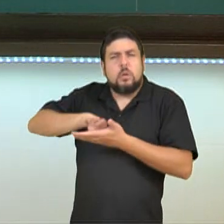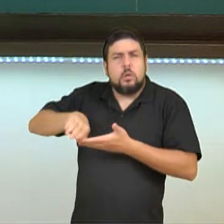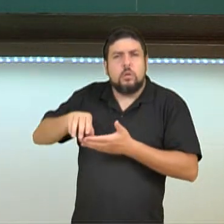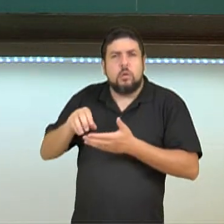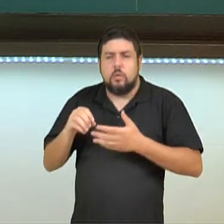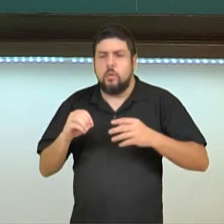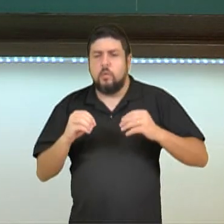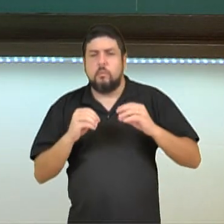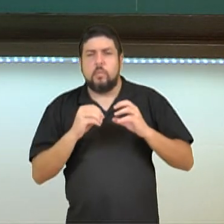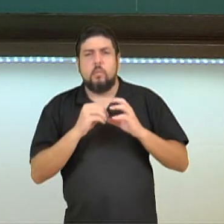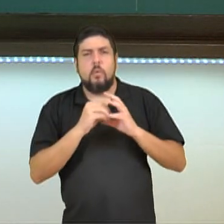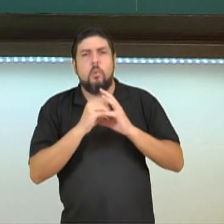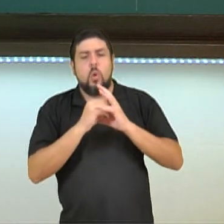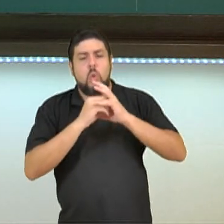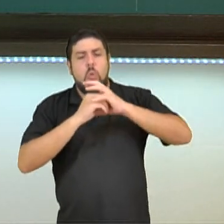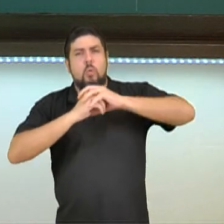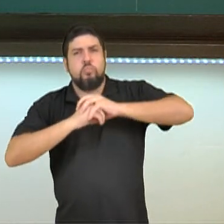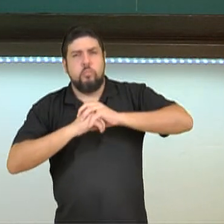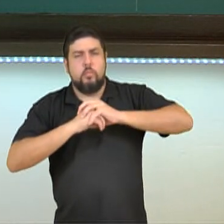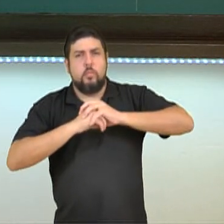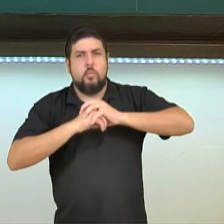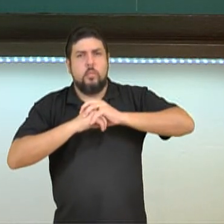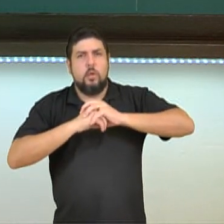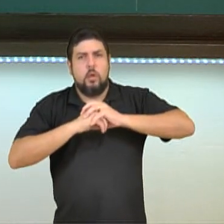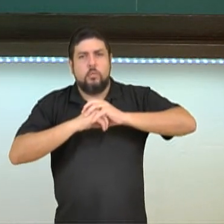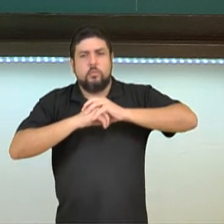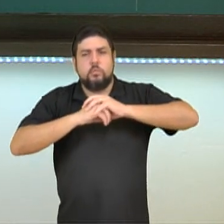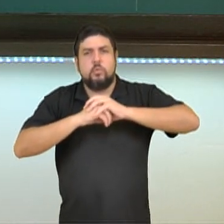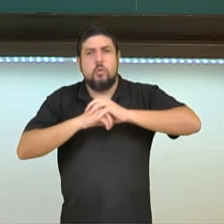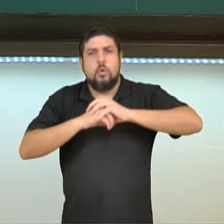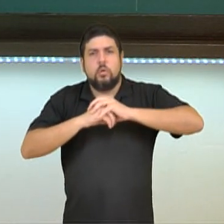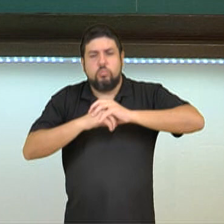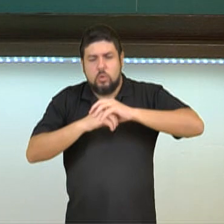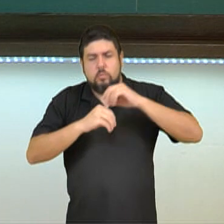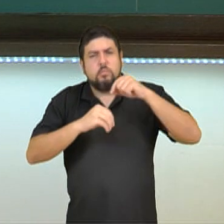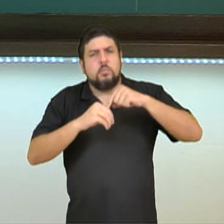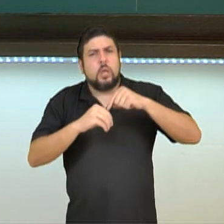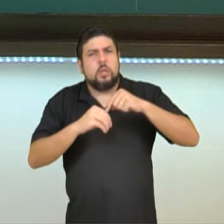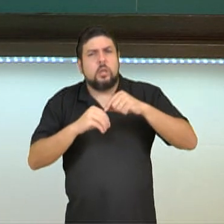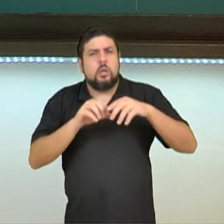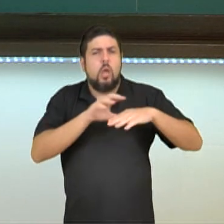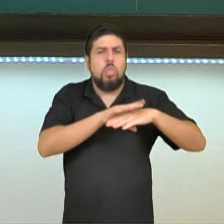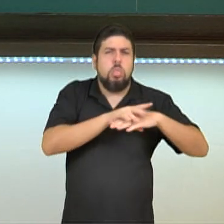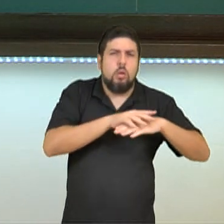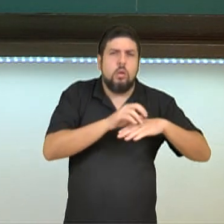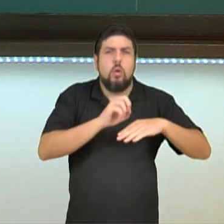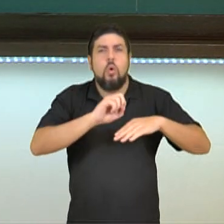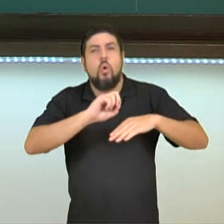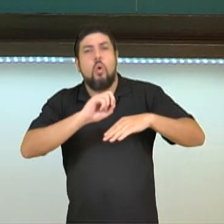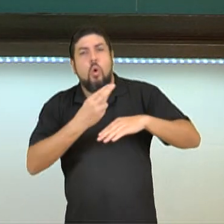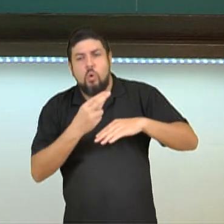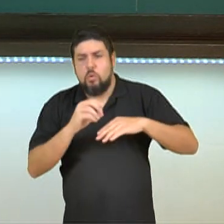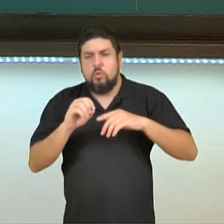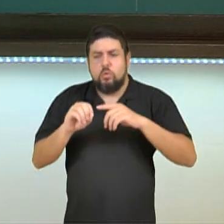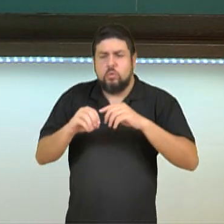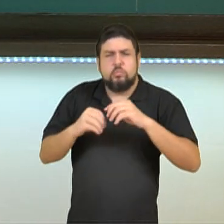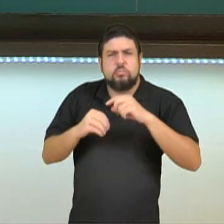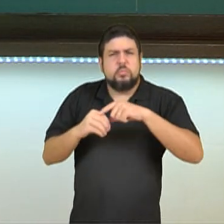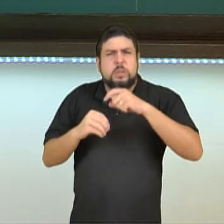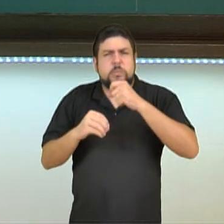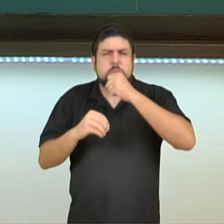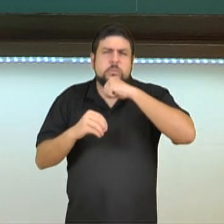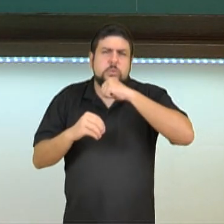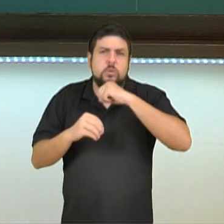fagocitose é o englobamento de qualquer partícula que já não tem mais utilidade ou até mesmo de bactérias e